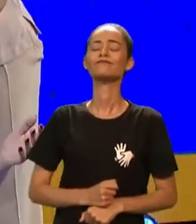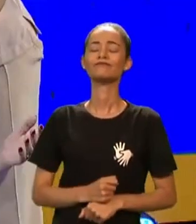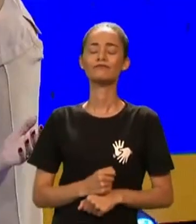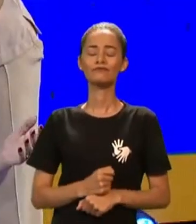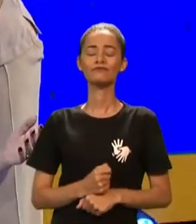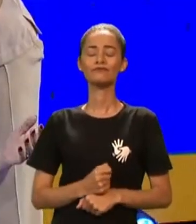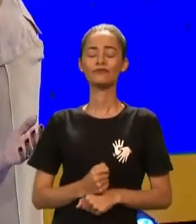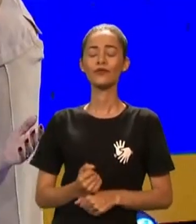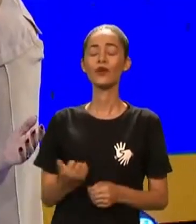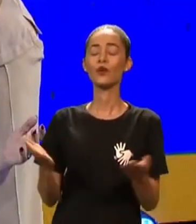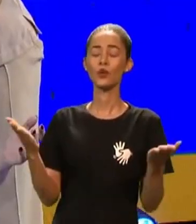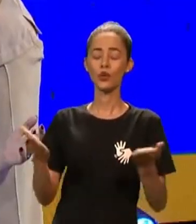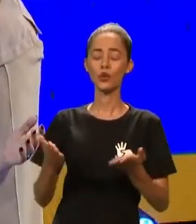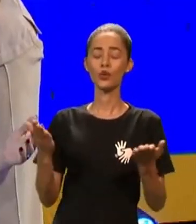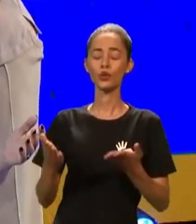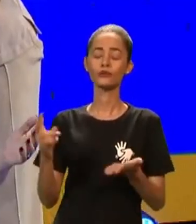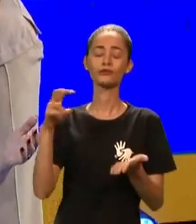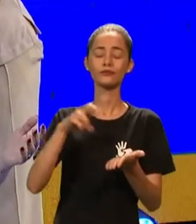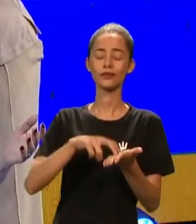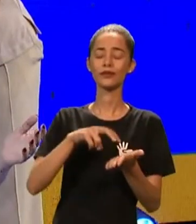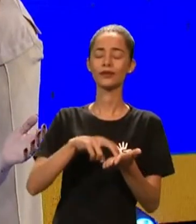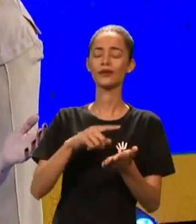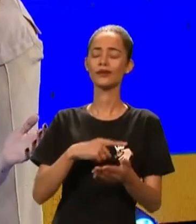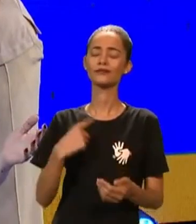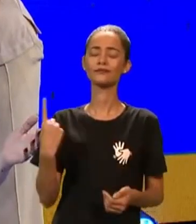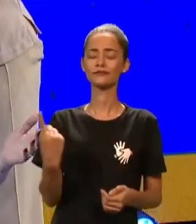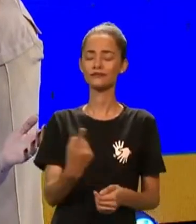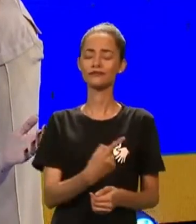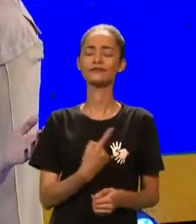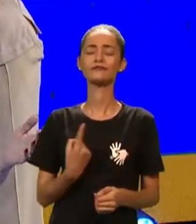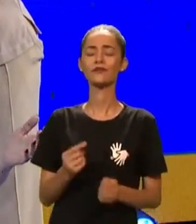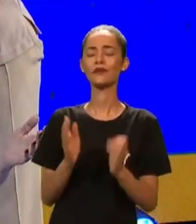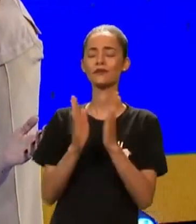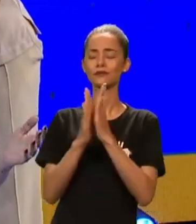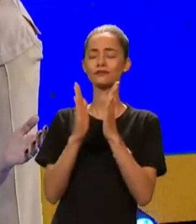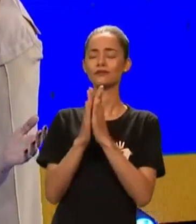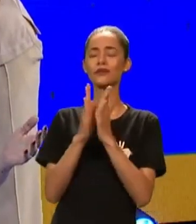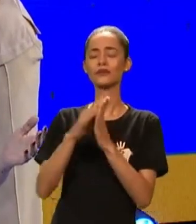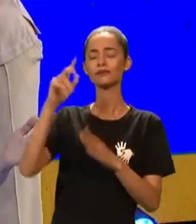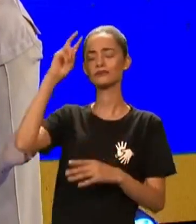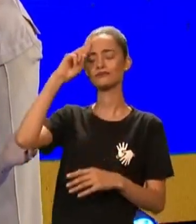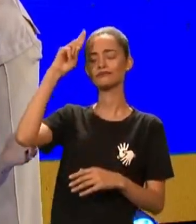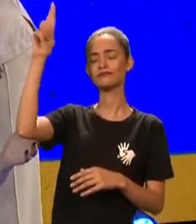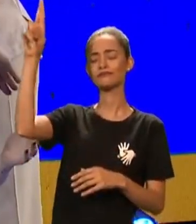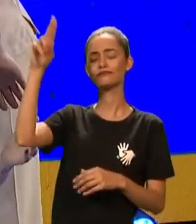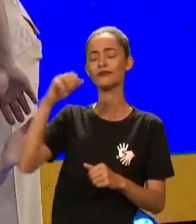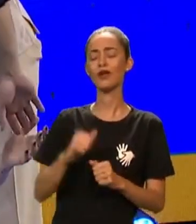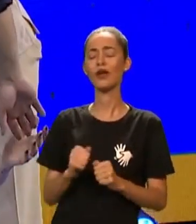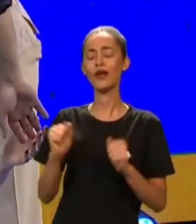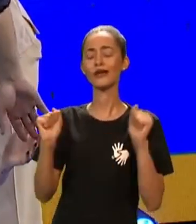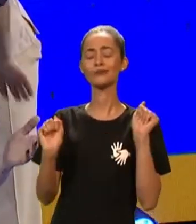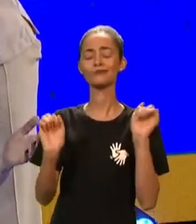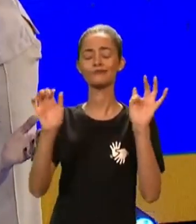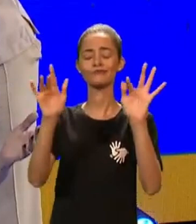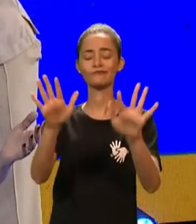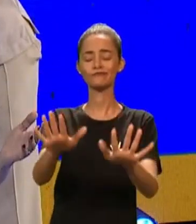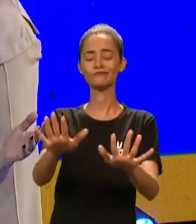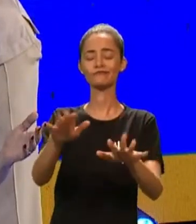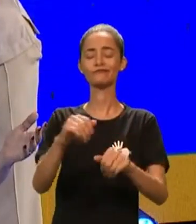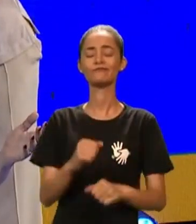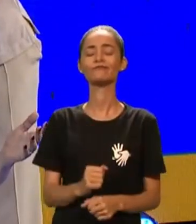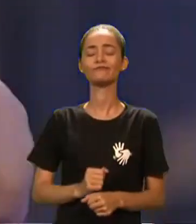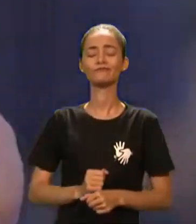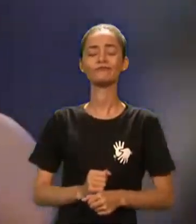altar, nessa manhã. Nós oramos para que o Senhor traga provisão, Pai, na